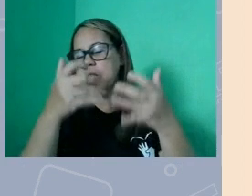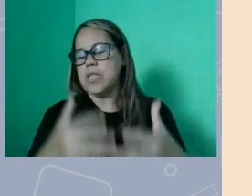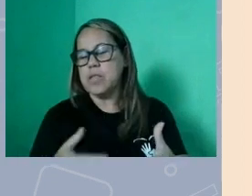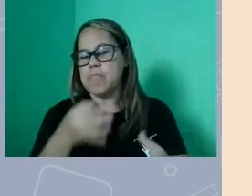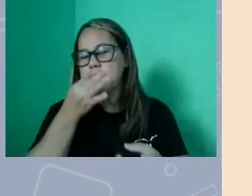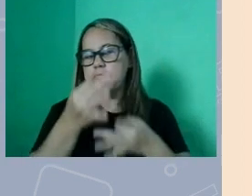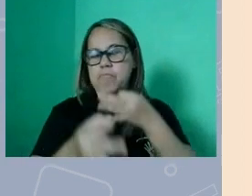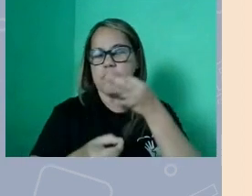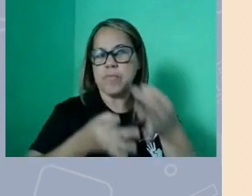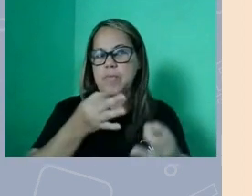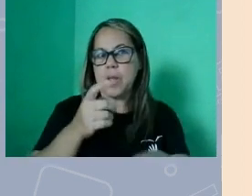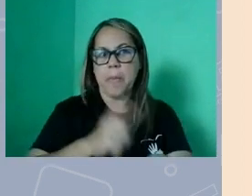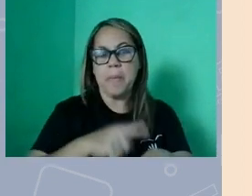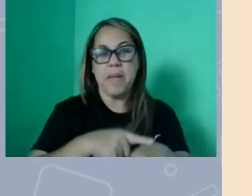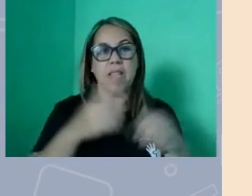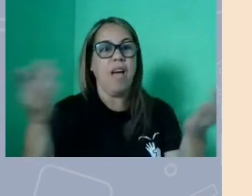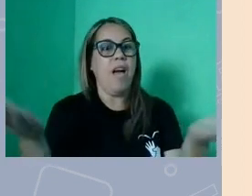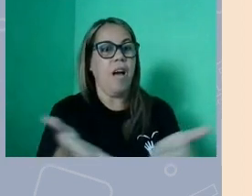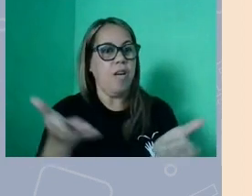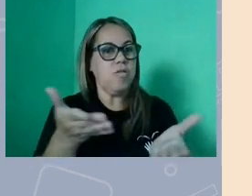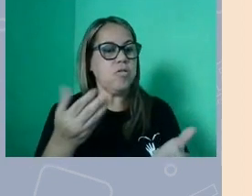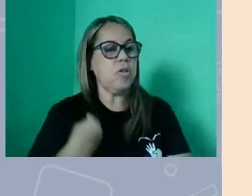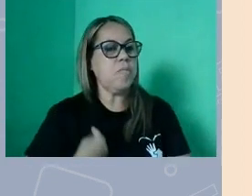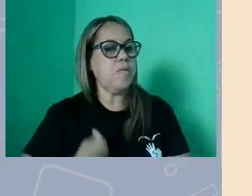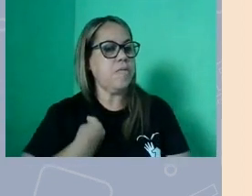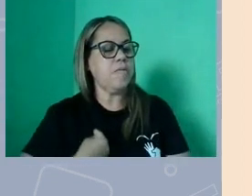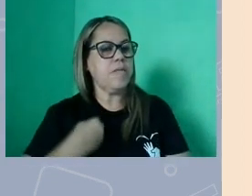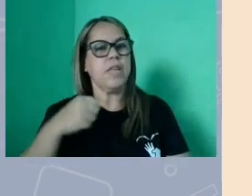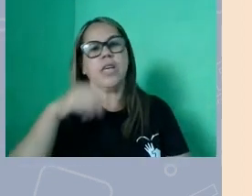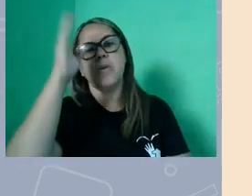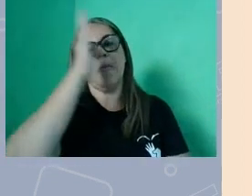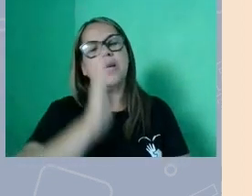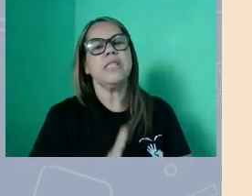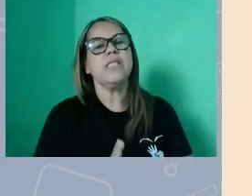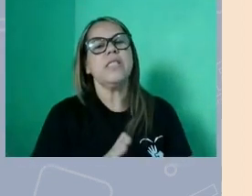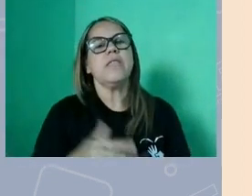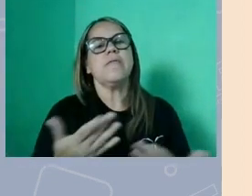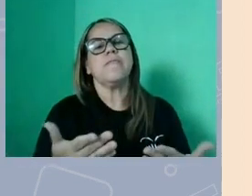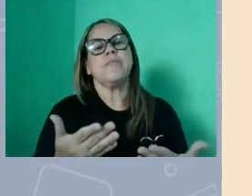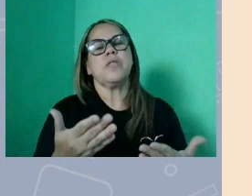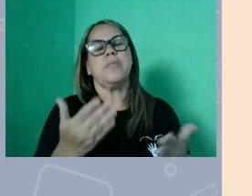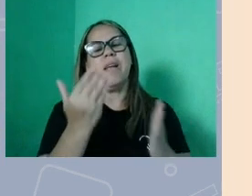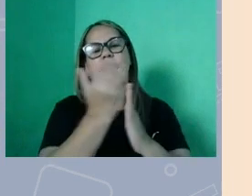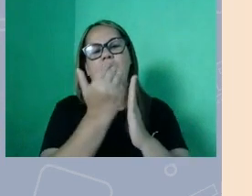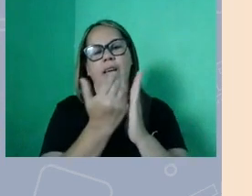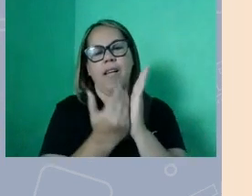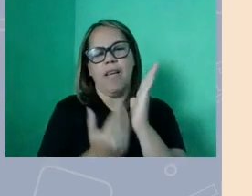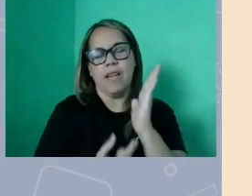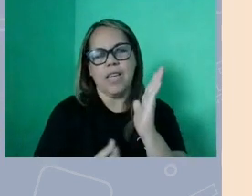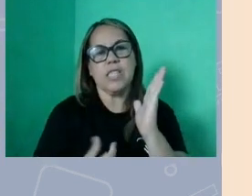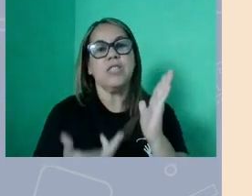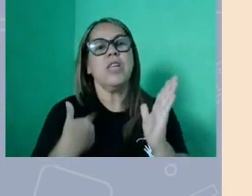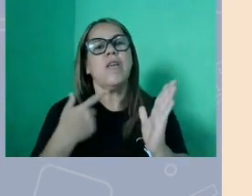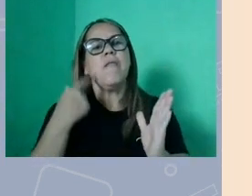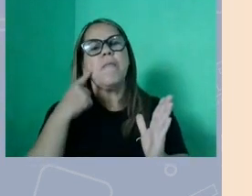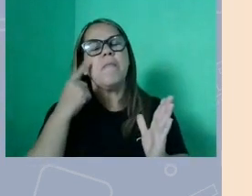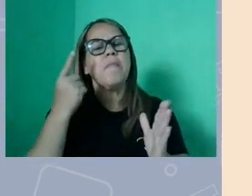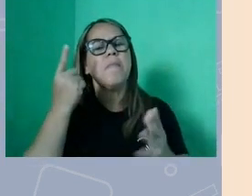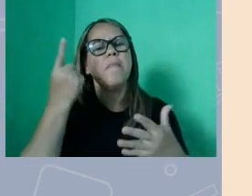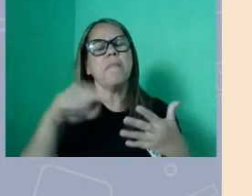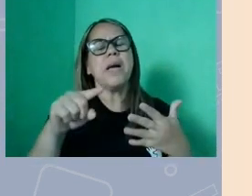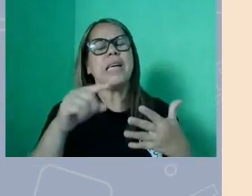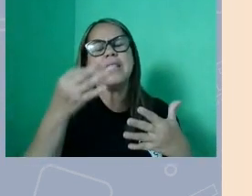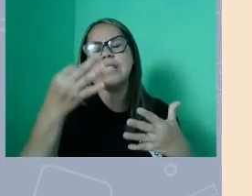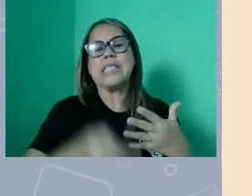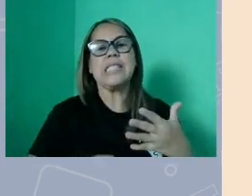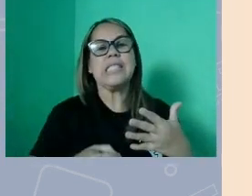atual vivenciado no Brasil né o que a gente tem vivido sobre as classes sociais assinale a alternativa atenção